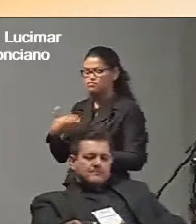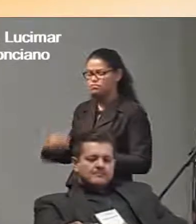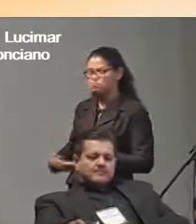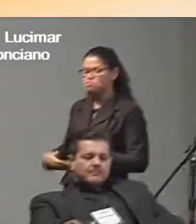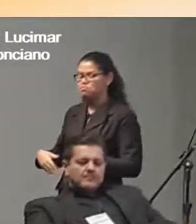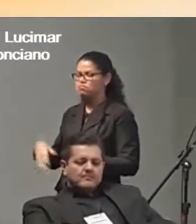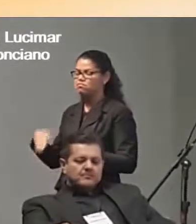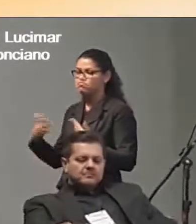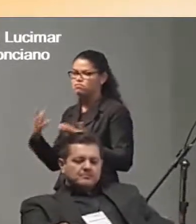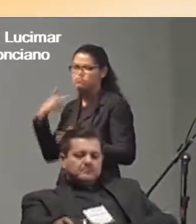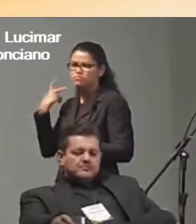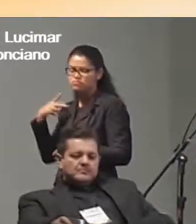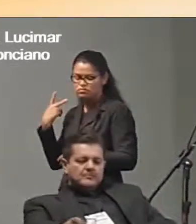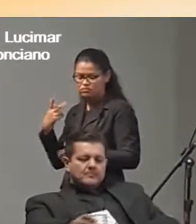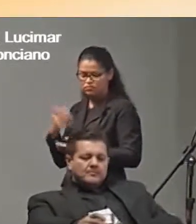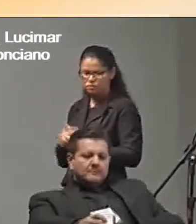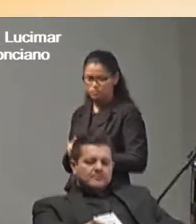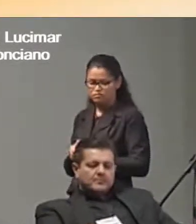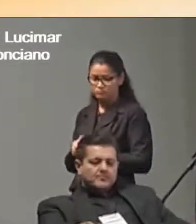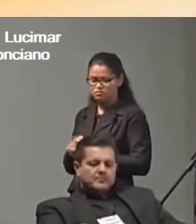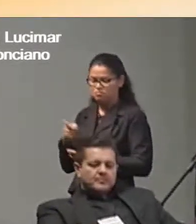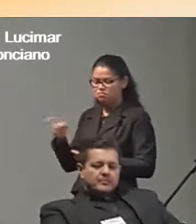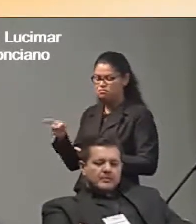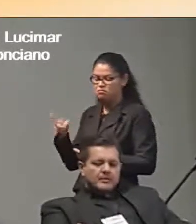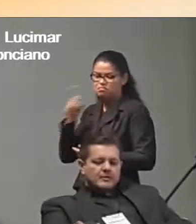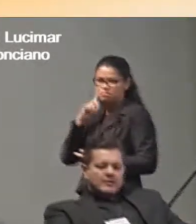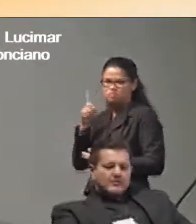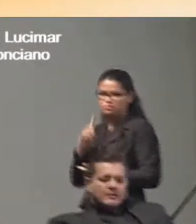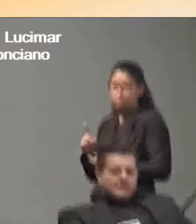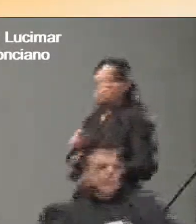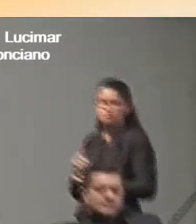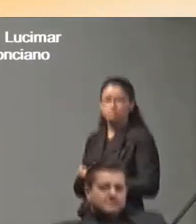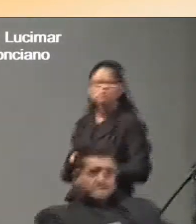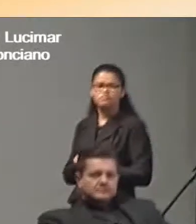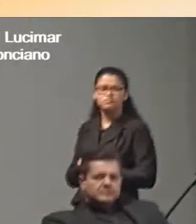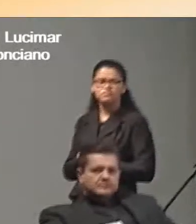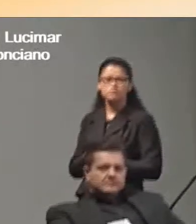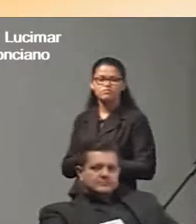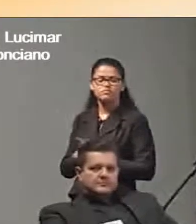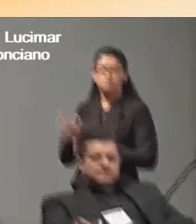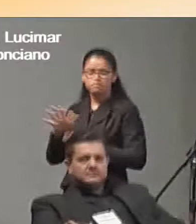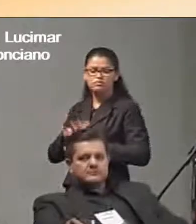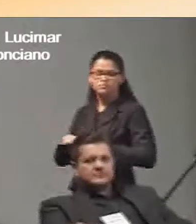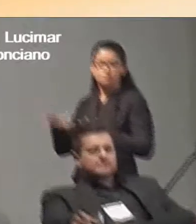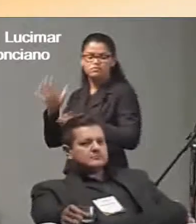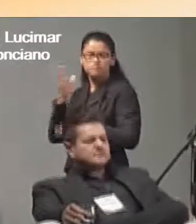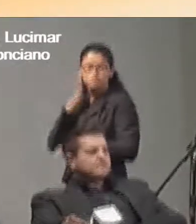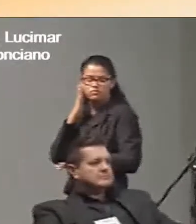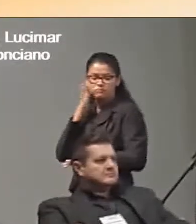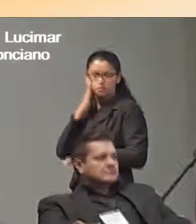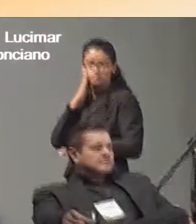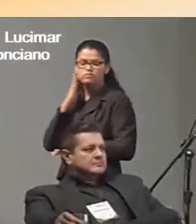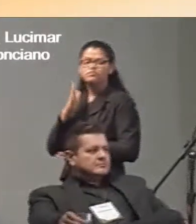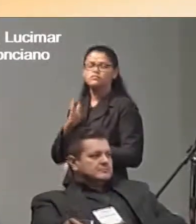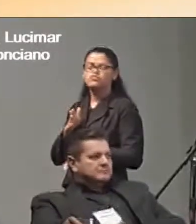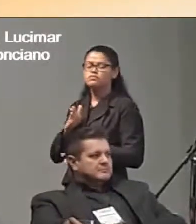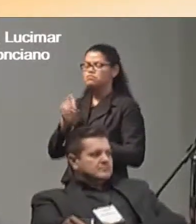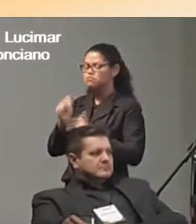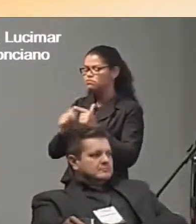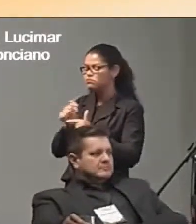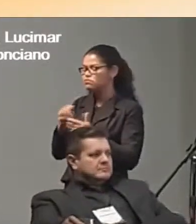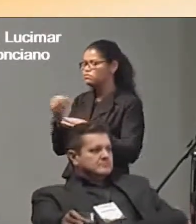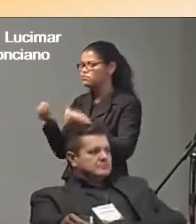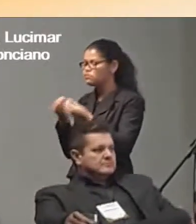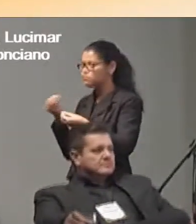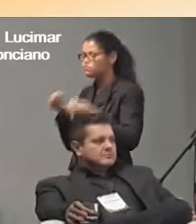política também, o mais ingênuo é suplente ou floral. Então, todo mundo sabe jogar o jogo, todo